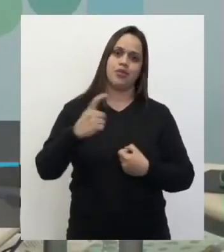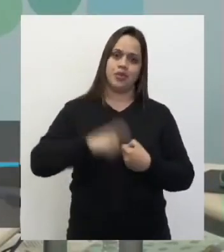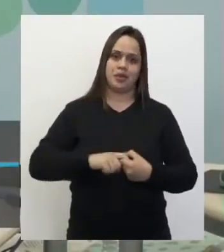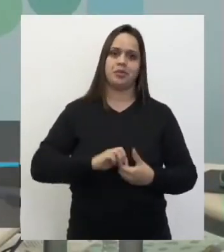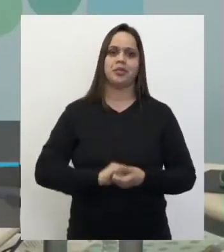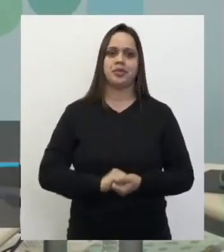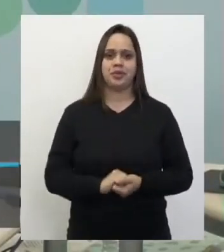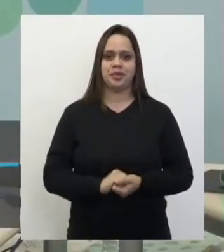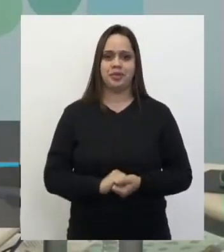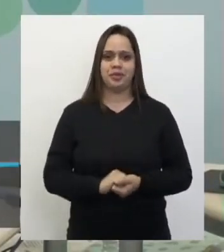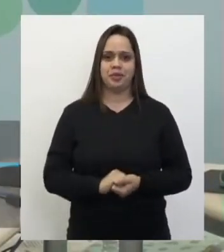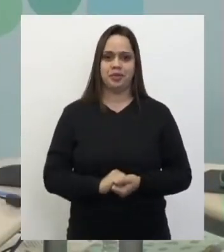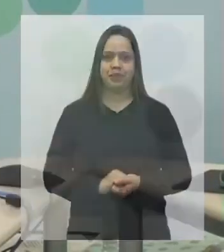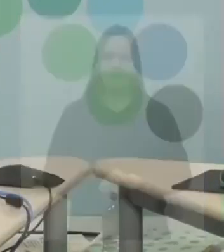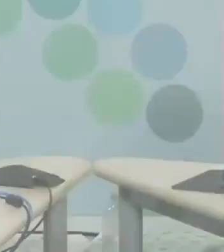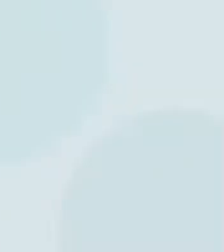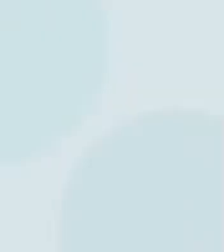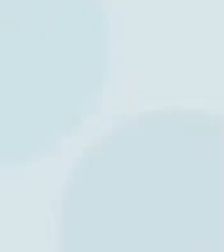retornamos.